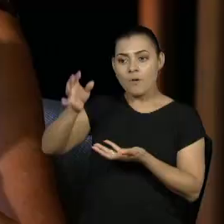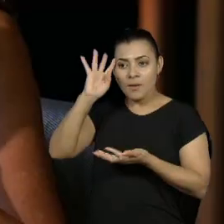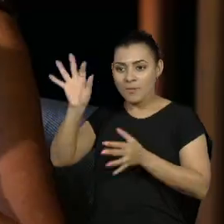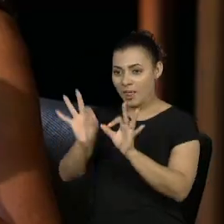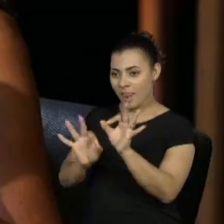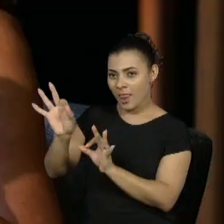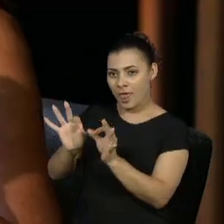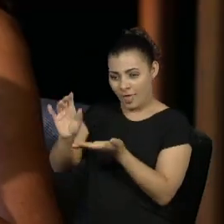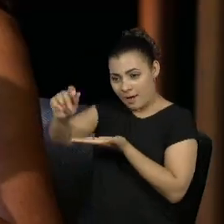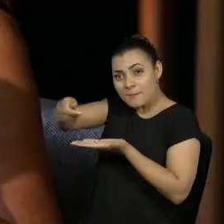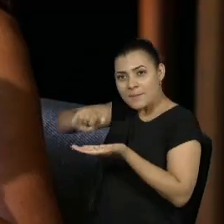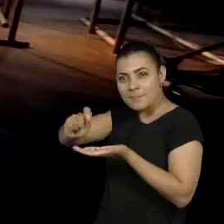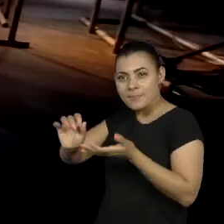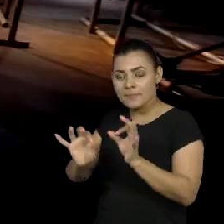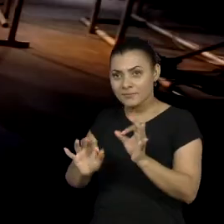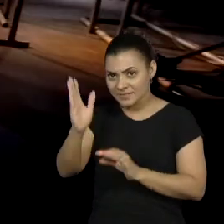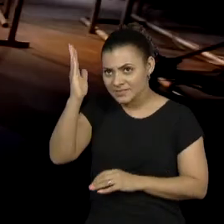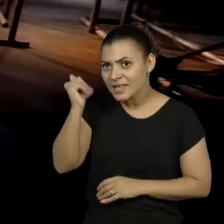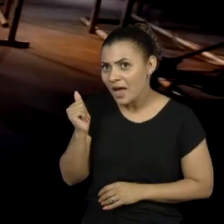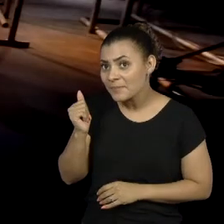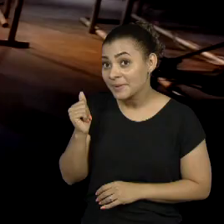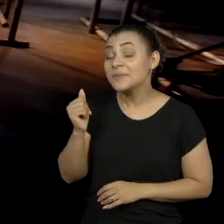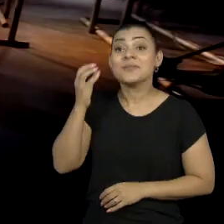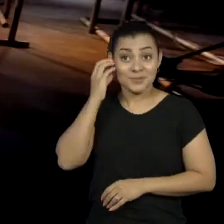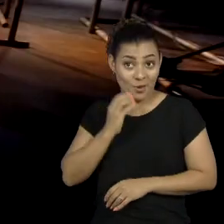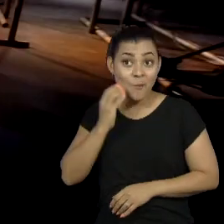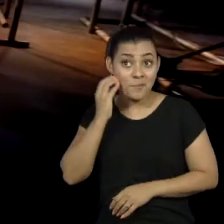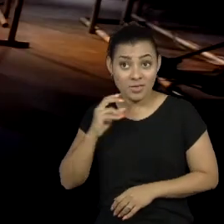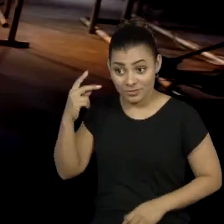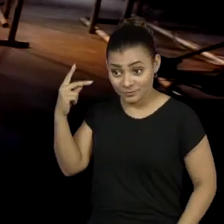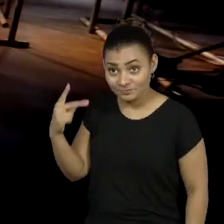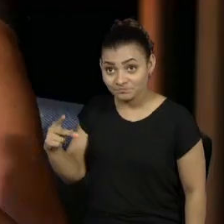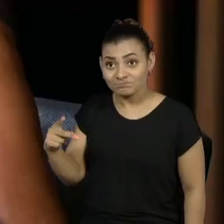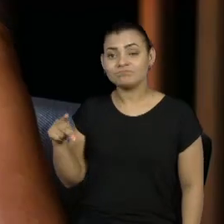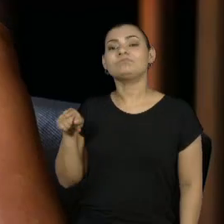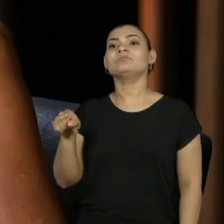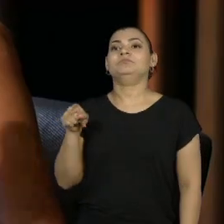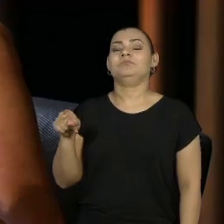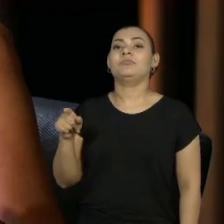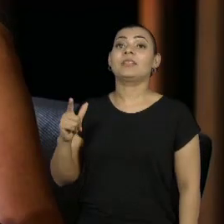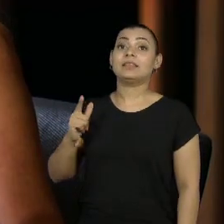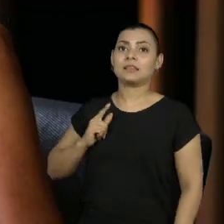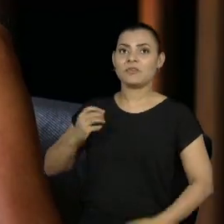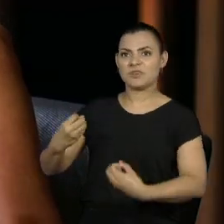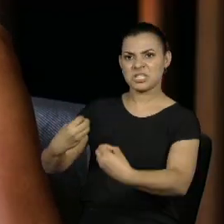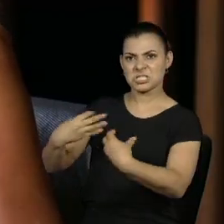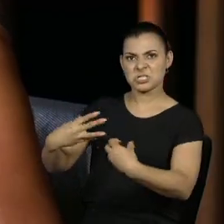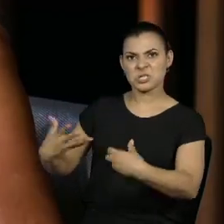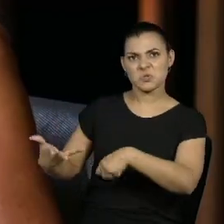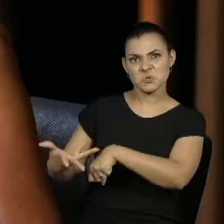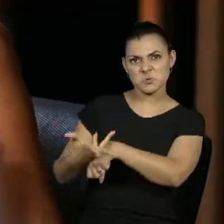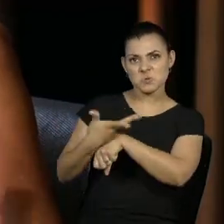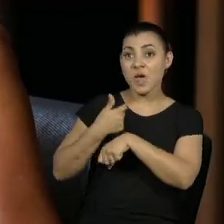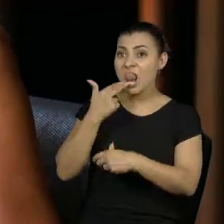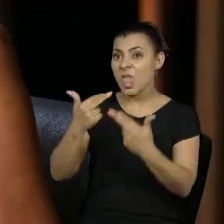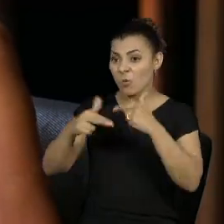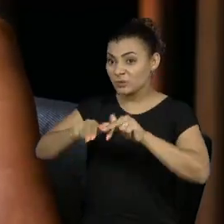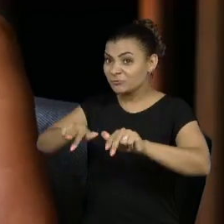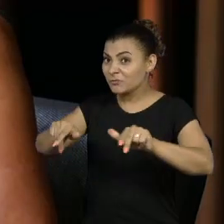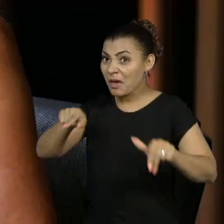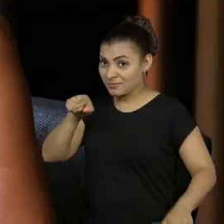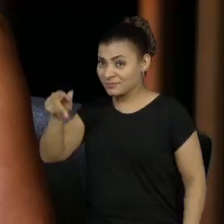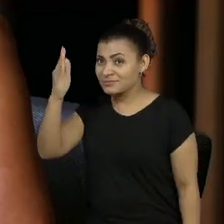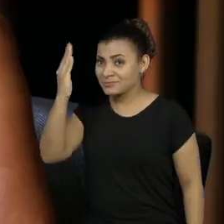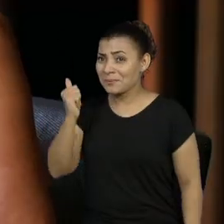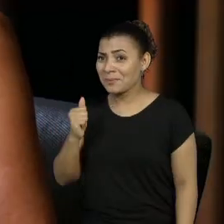são os primeiros marketeiros né então tempo foi isso né ele teve um ensino bastante interessante falava a língua